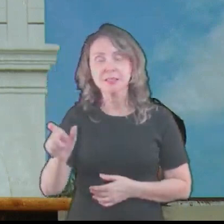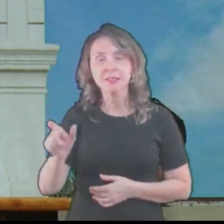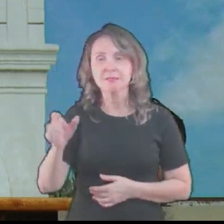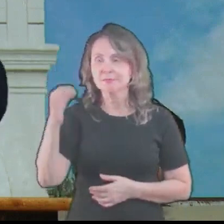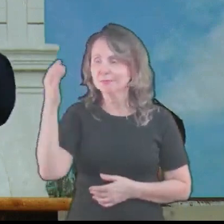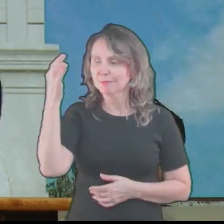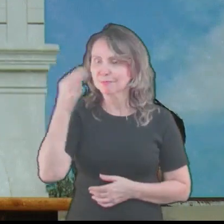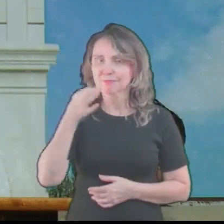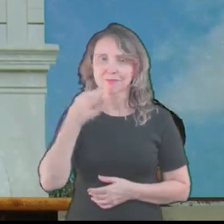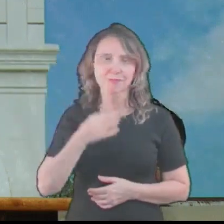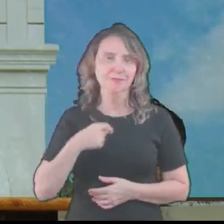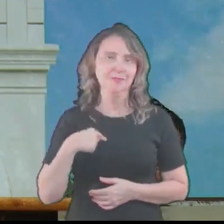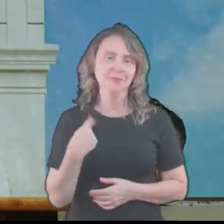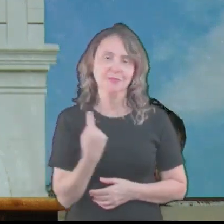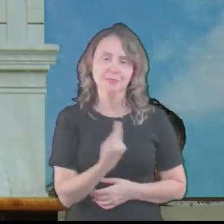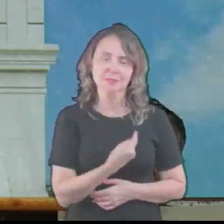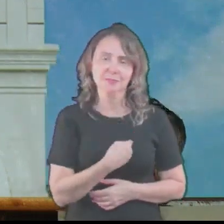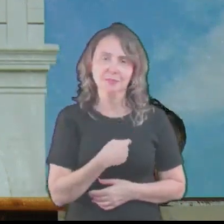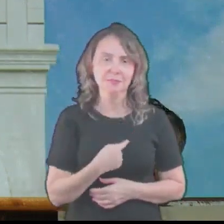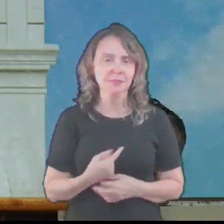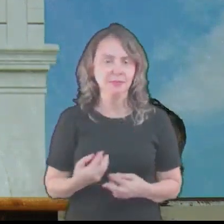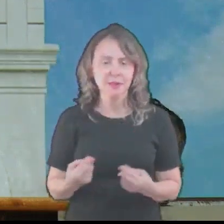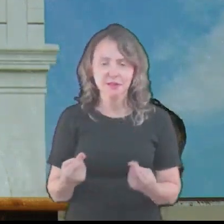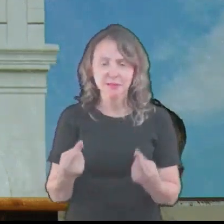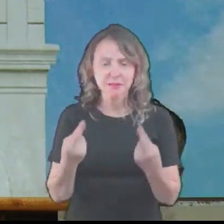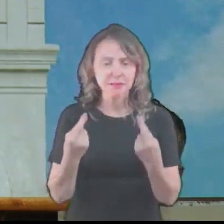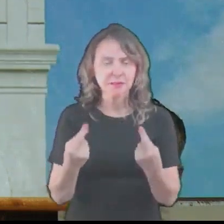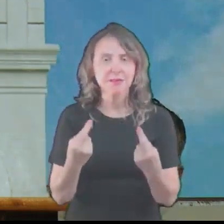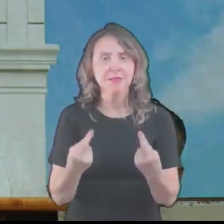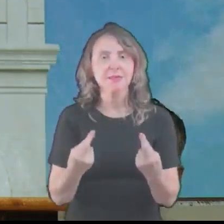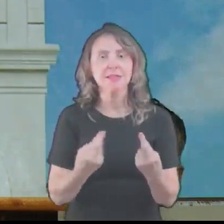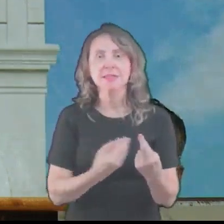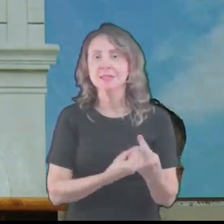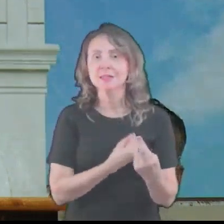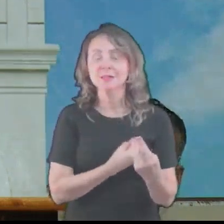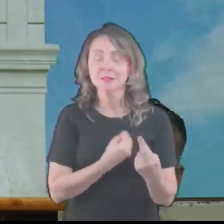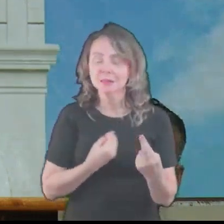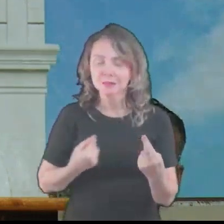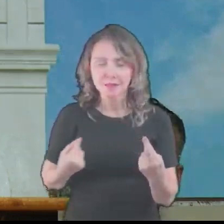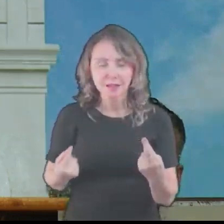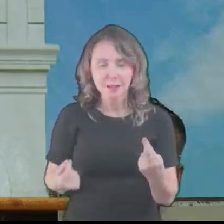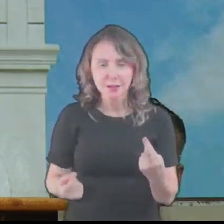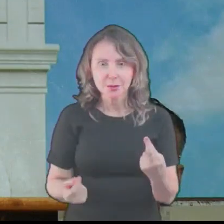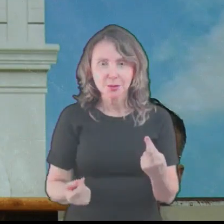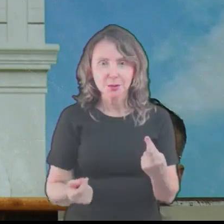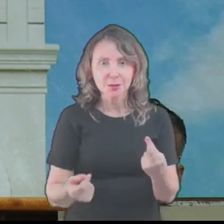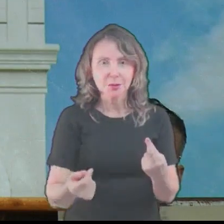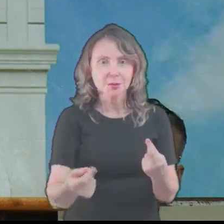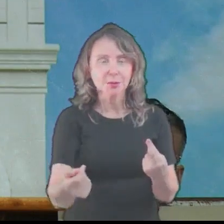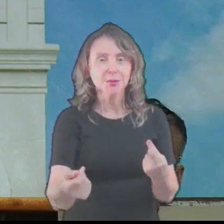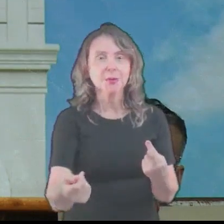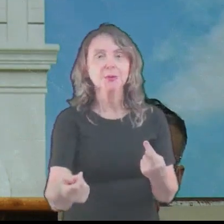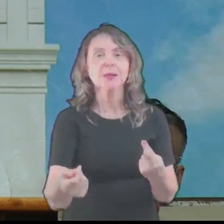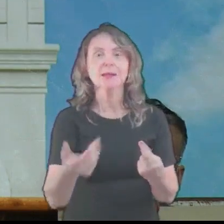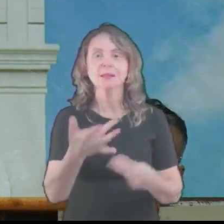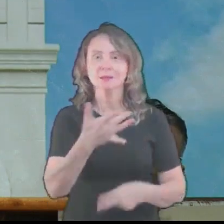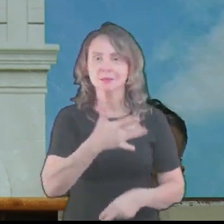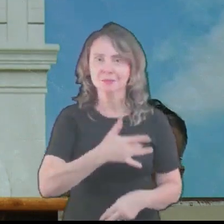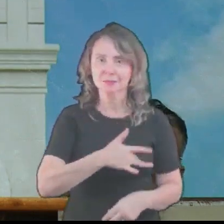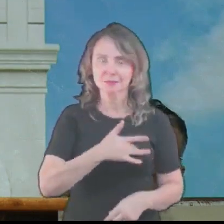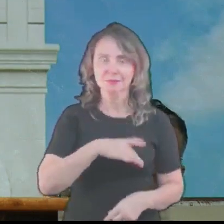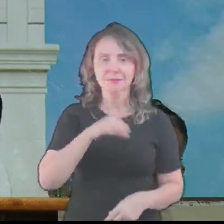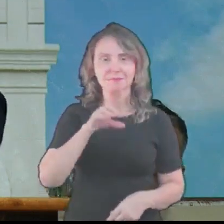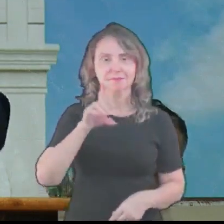A nossa esperança de uma vida infinita na misericórdia de Deus é por causa